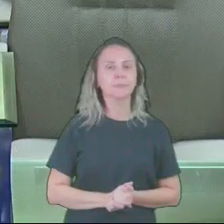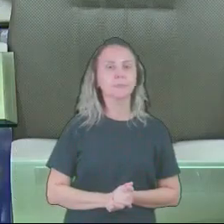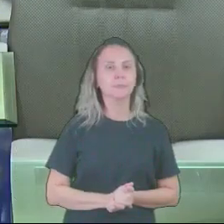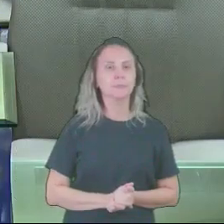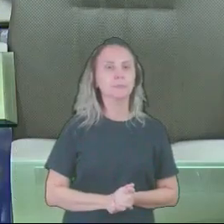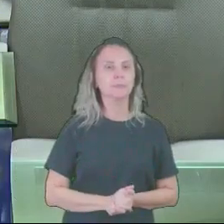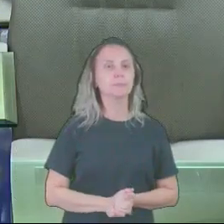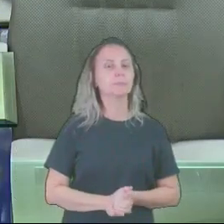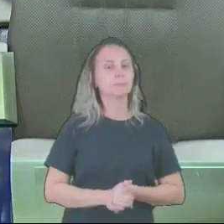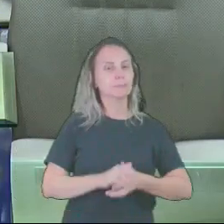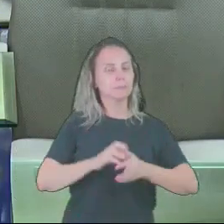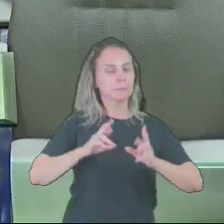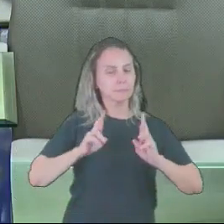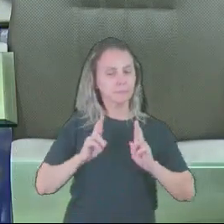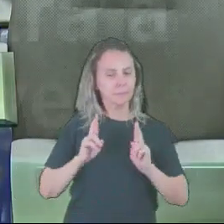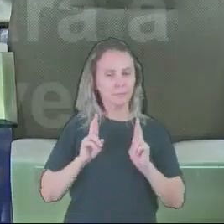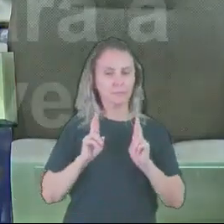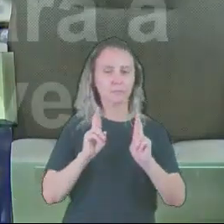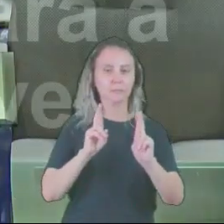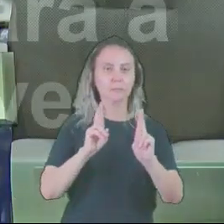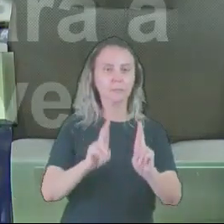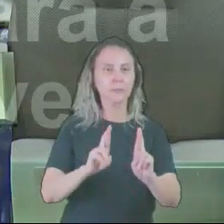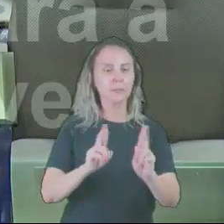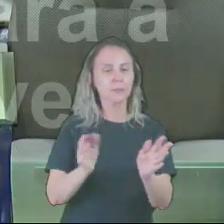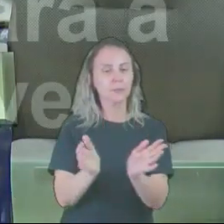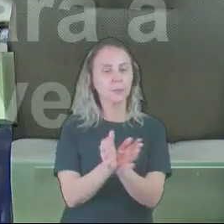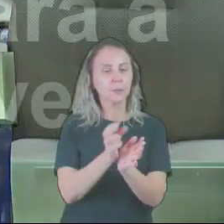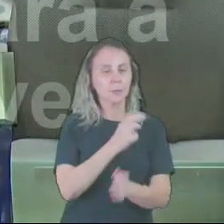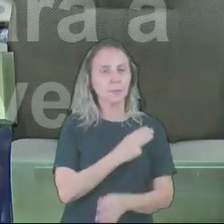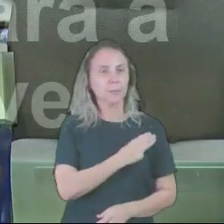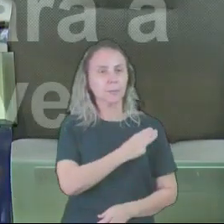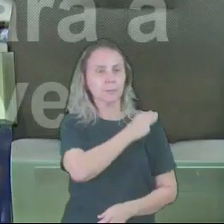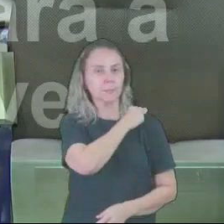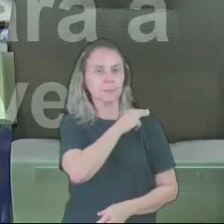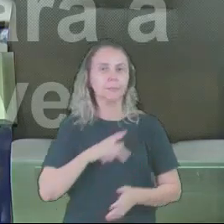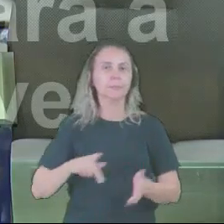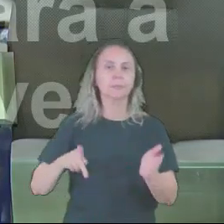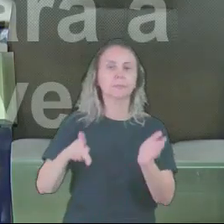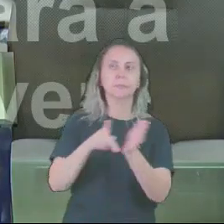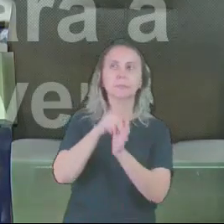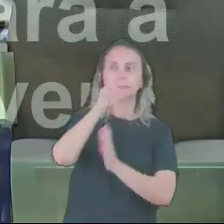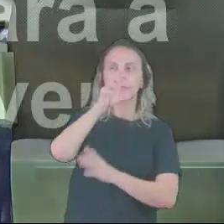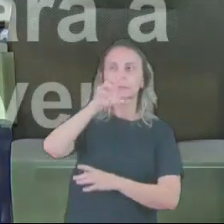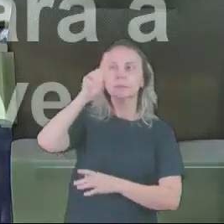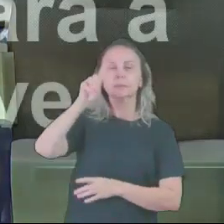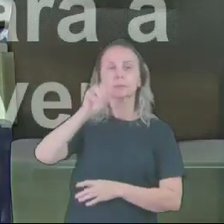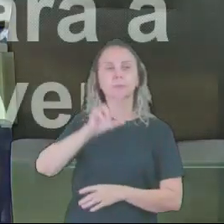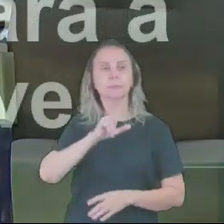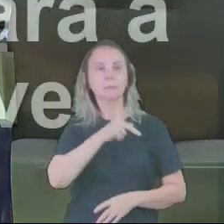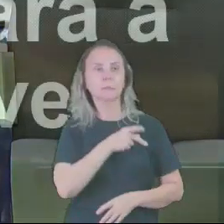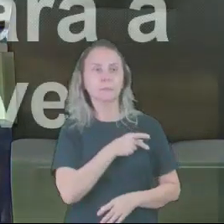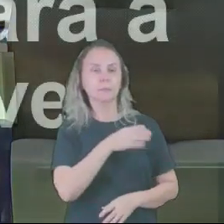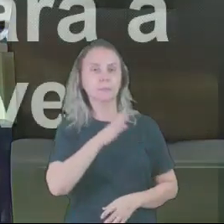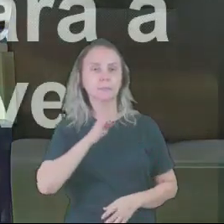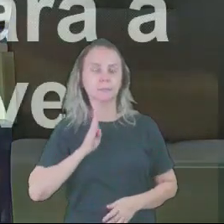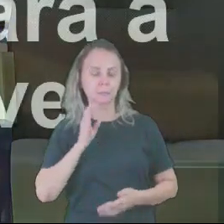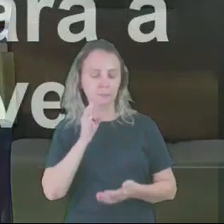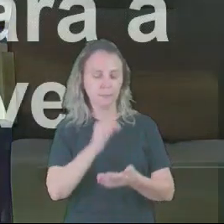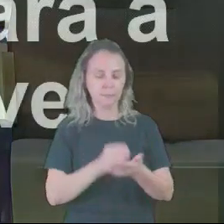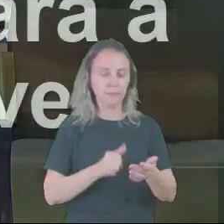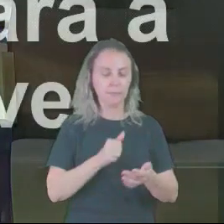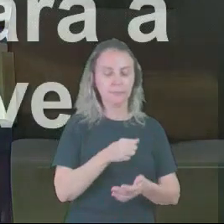a respeito aos ministros de Deus em Hebreus capítulo 13